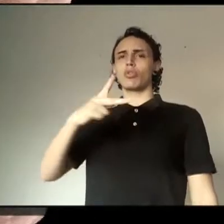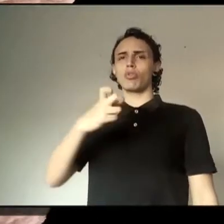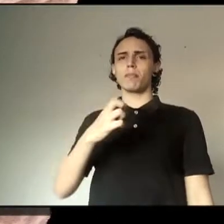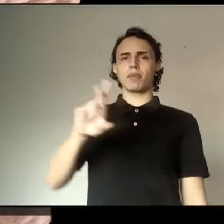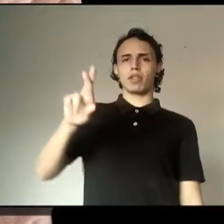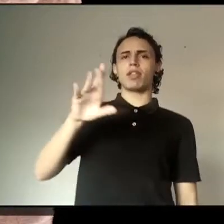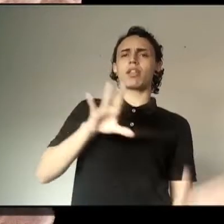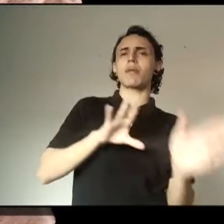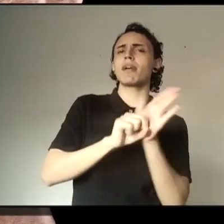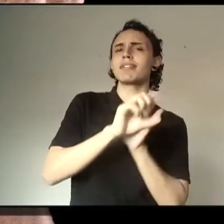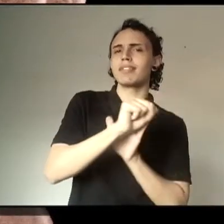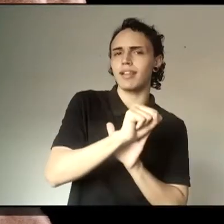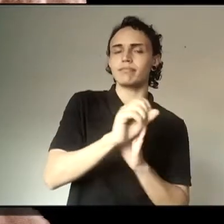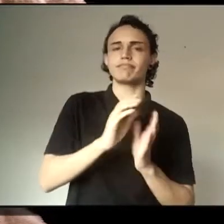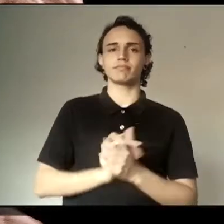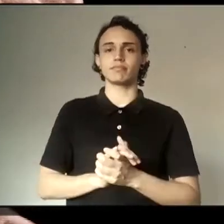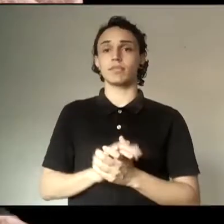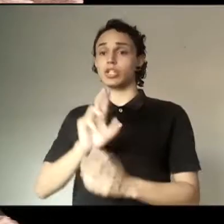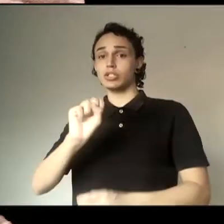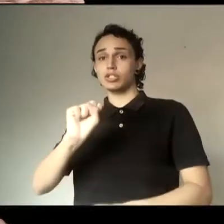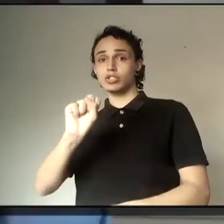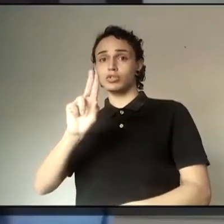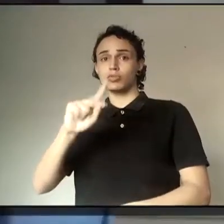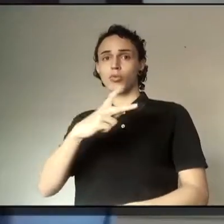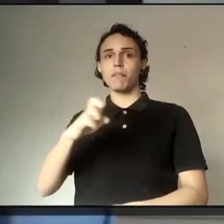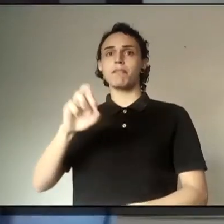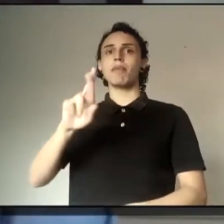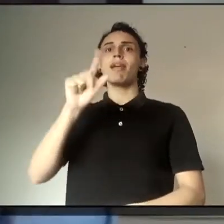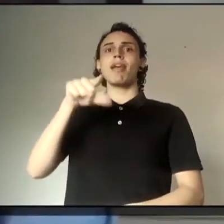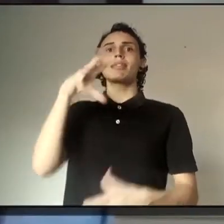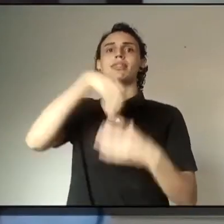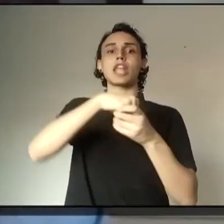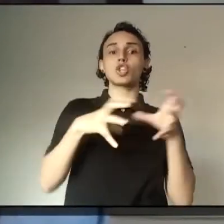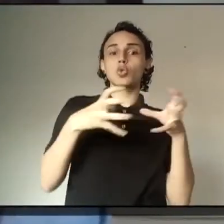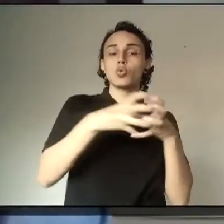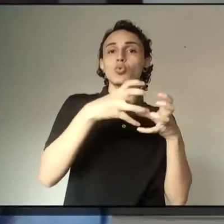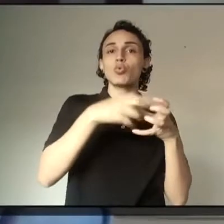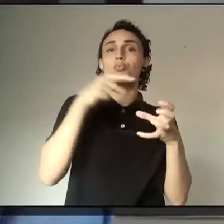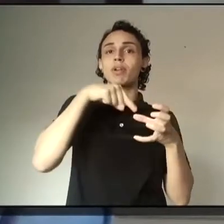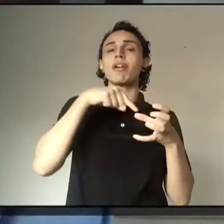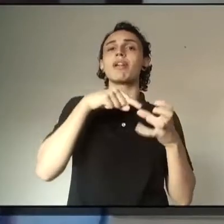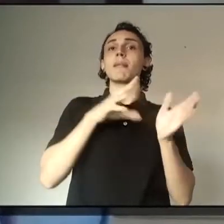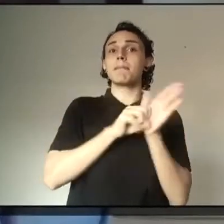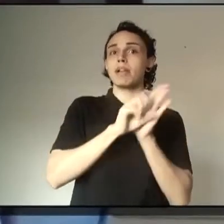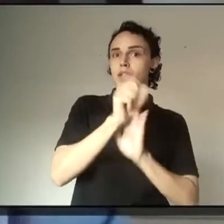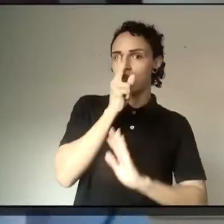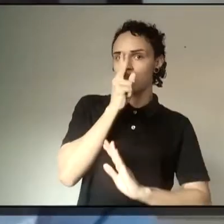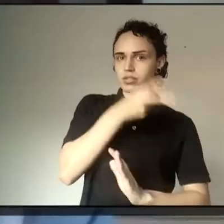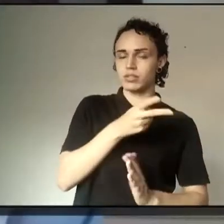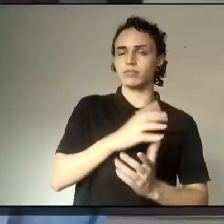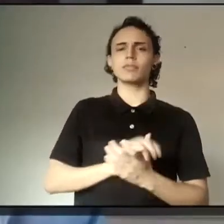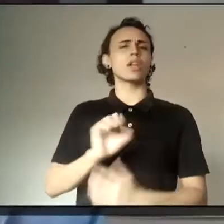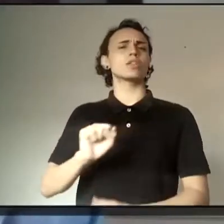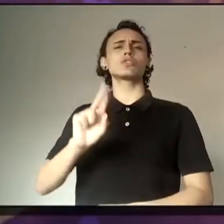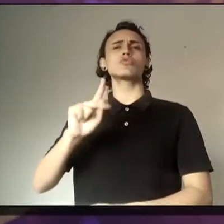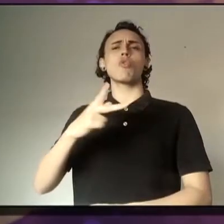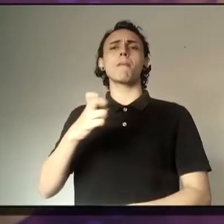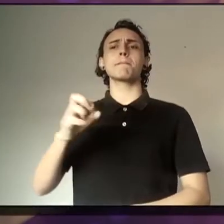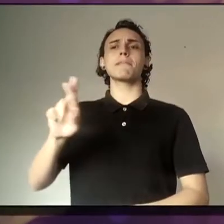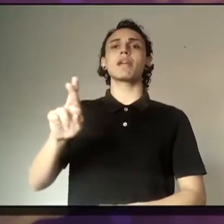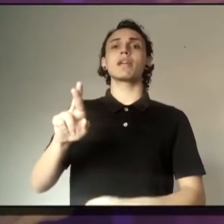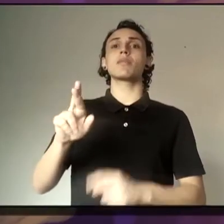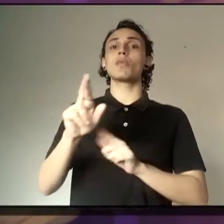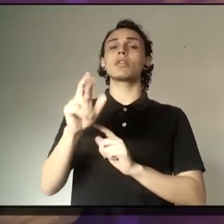que é uma superbactéria? A gente chama de superbactéria um grupo específico daquelas que